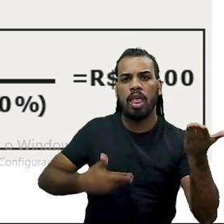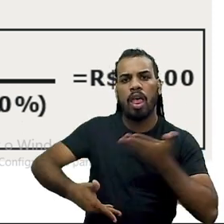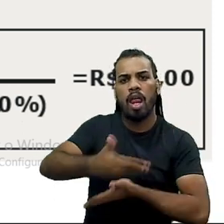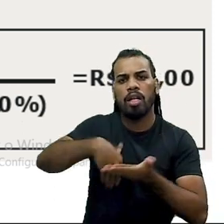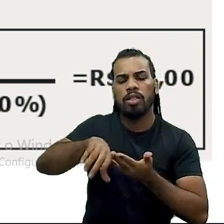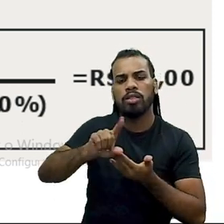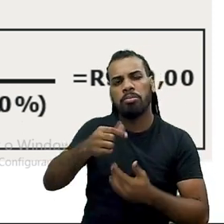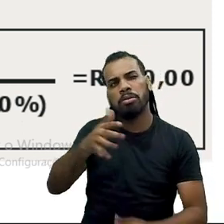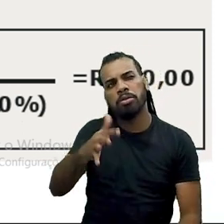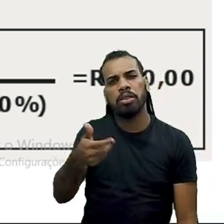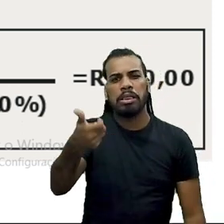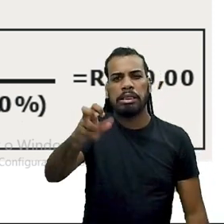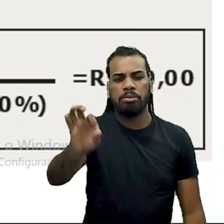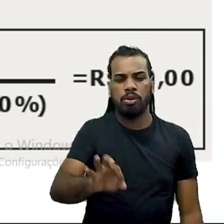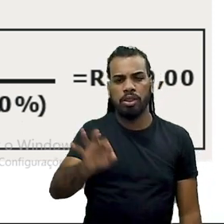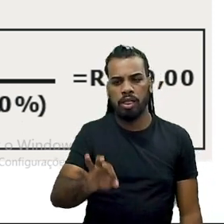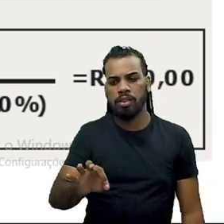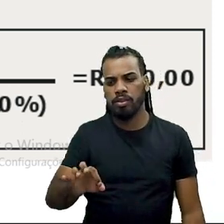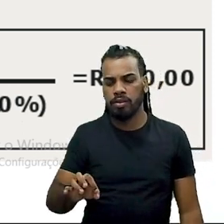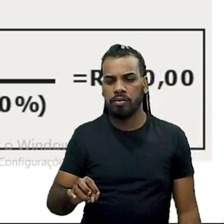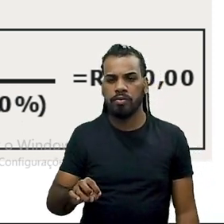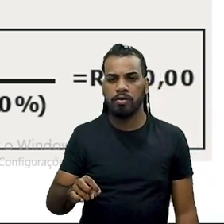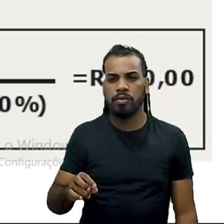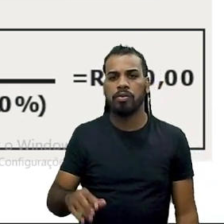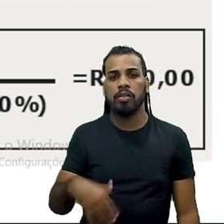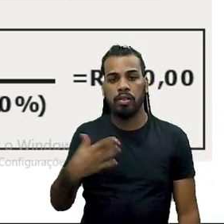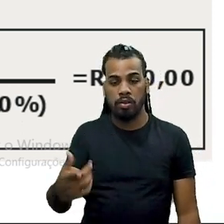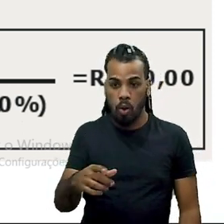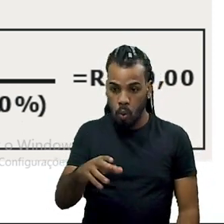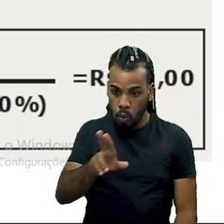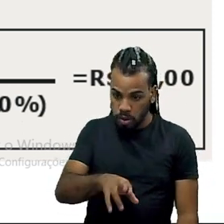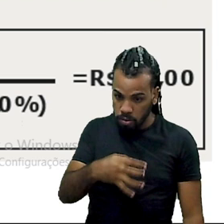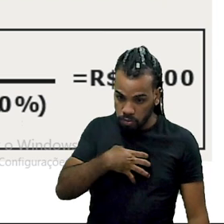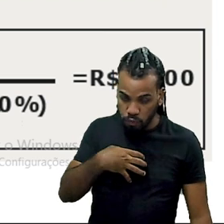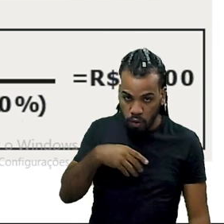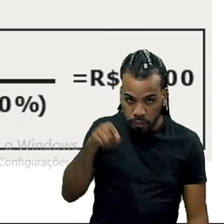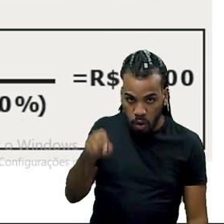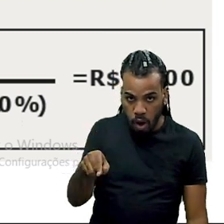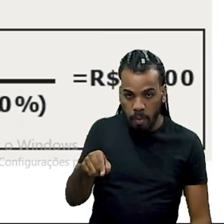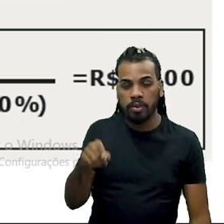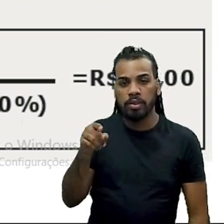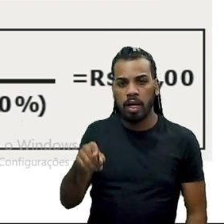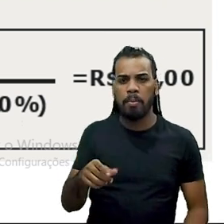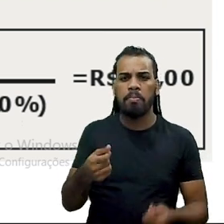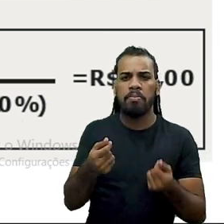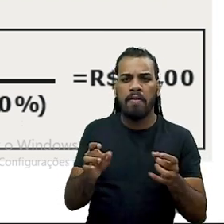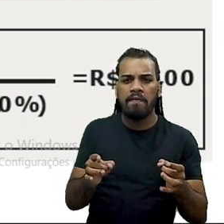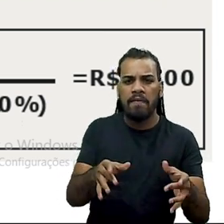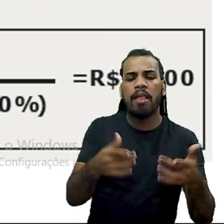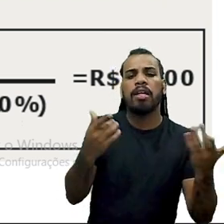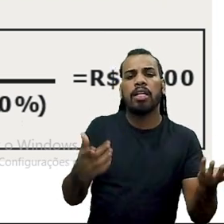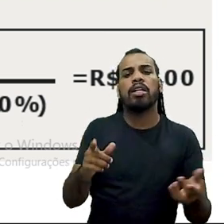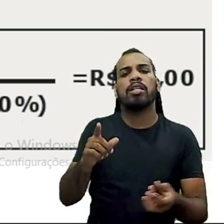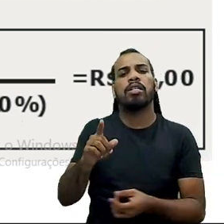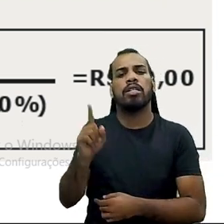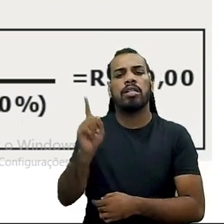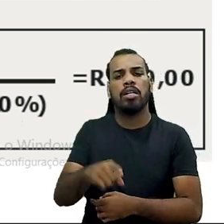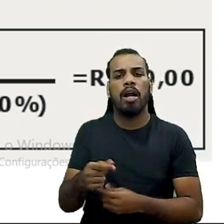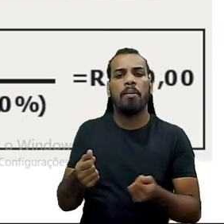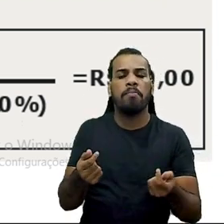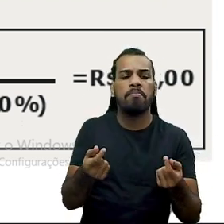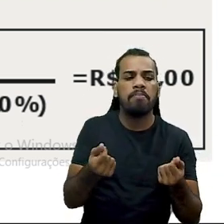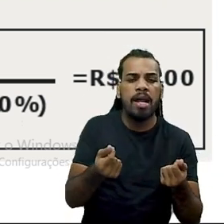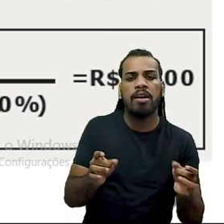de 15%. Então, quando se utiliza essa fórmula de preço de venda, a gente observa o que é o preço de